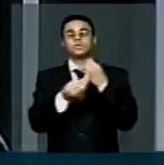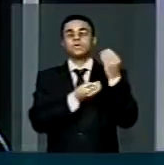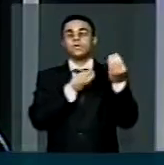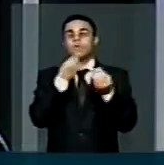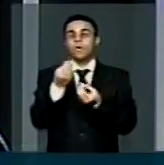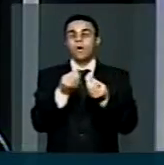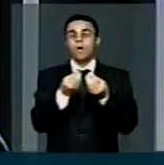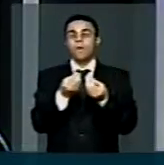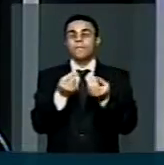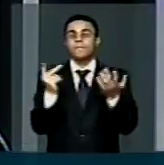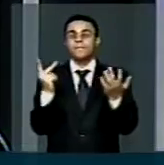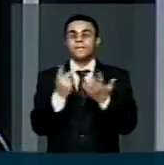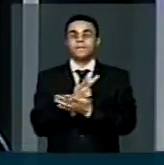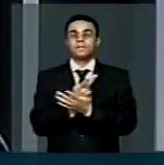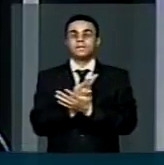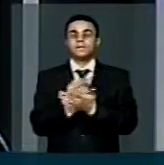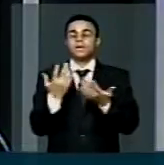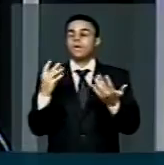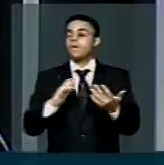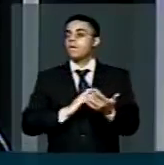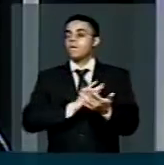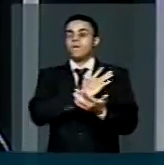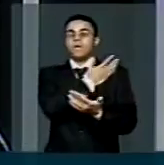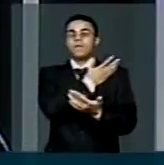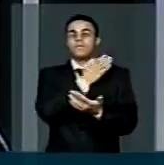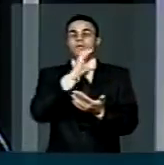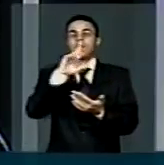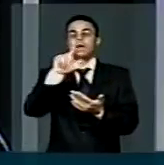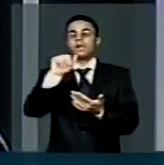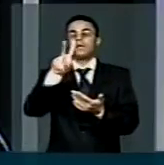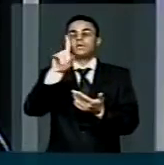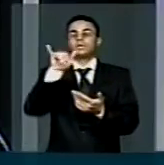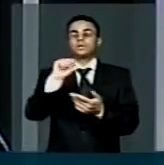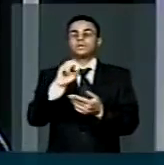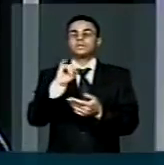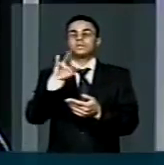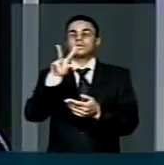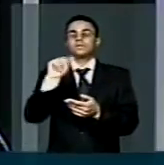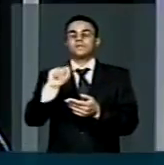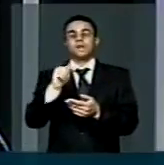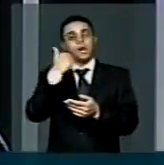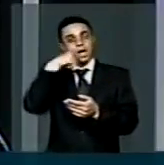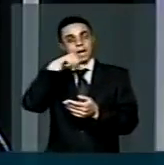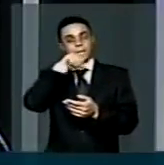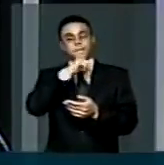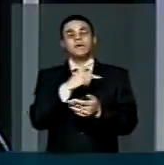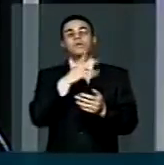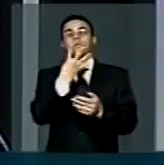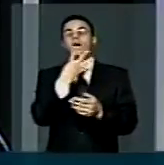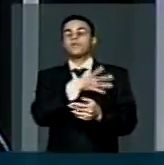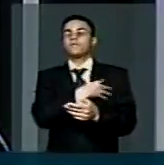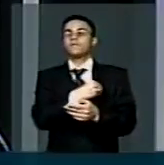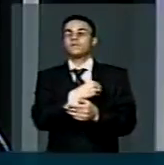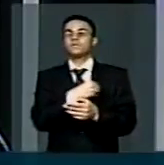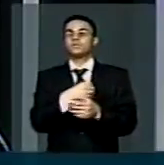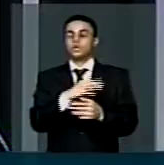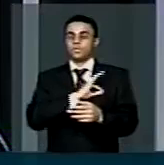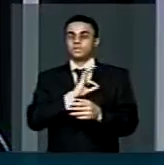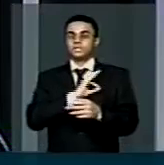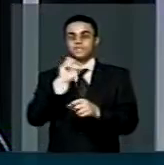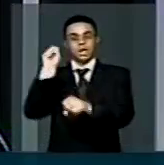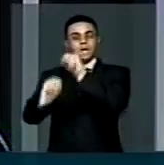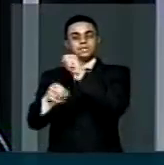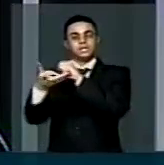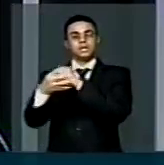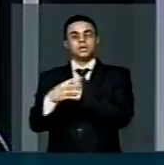e covarde como foi com a Cláudia Silva Ferreira, mãe de 4 filhos, foi assassinada por policiais em ação no Morro